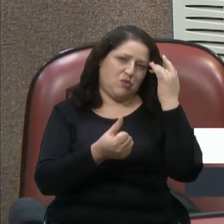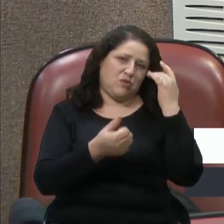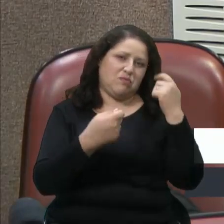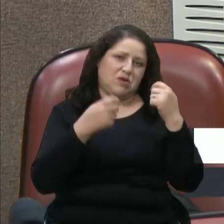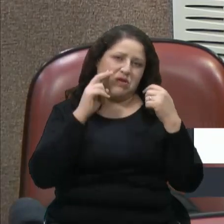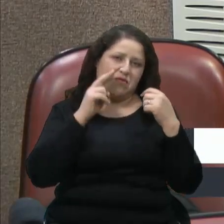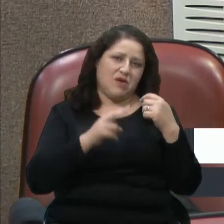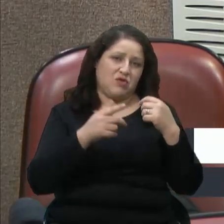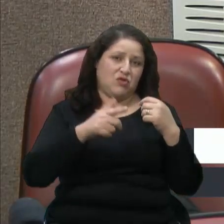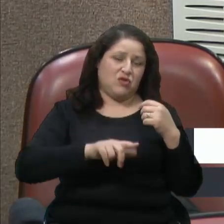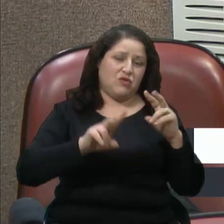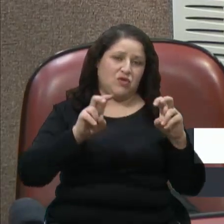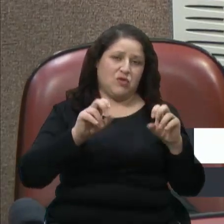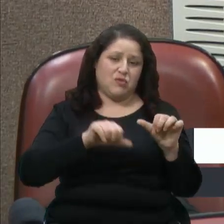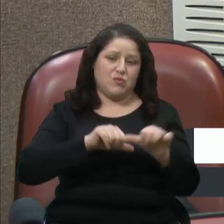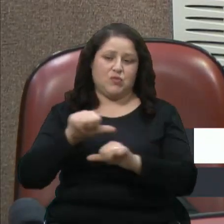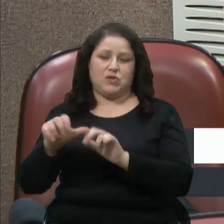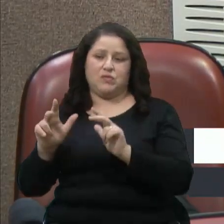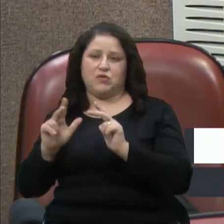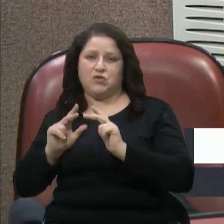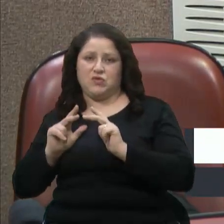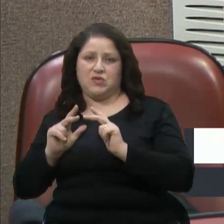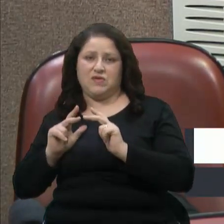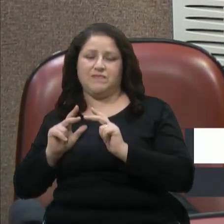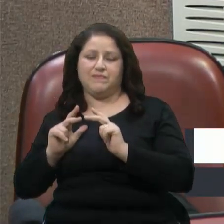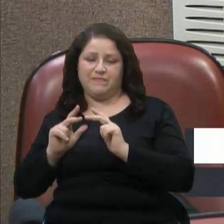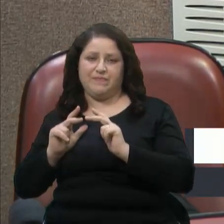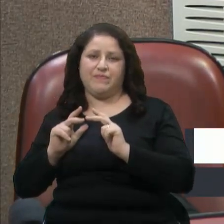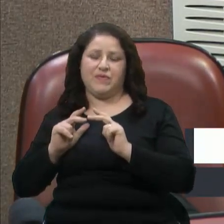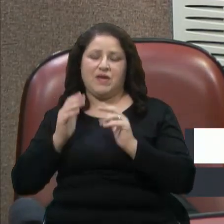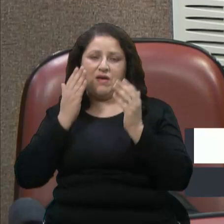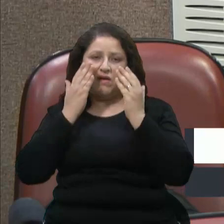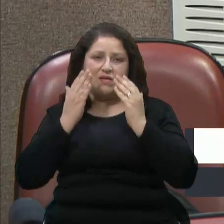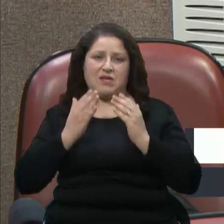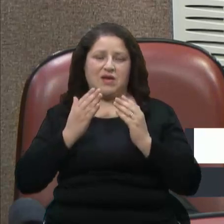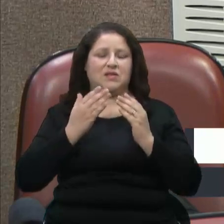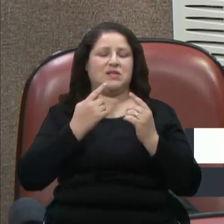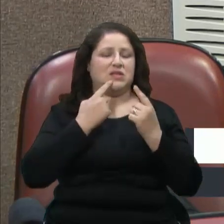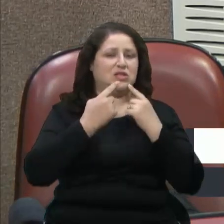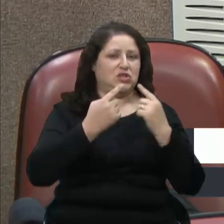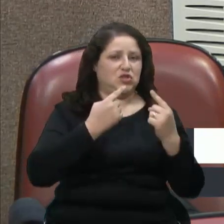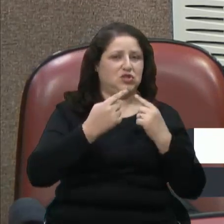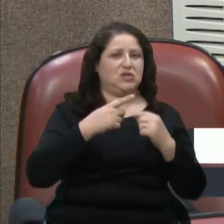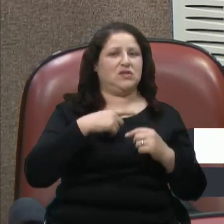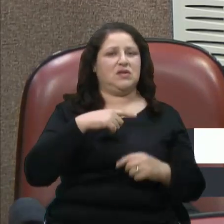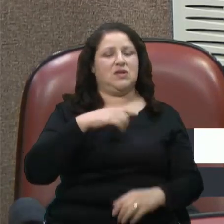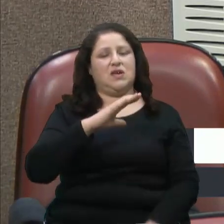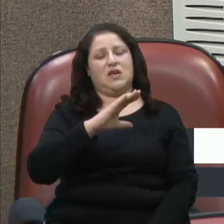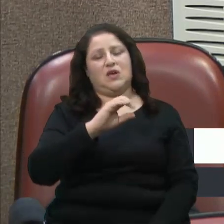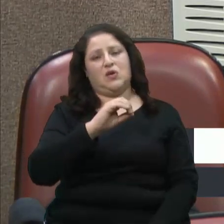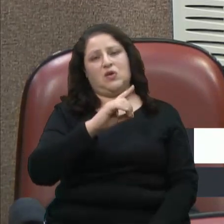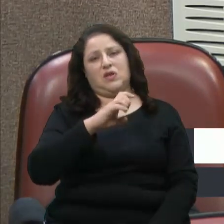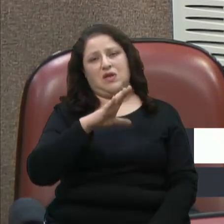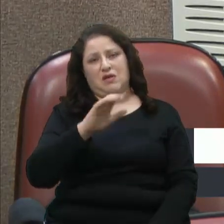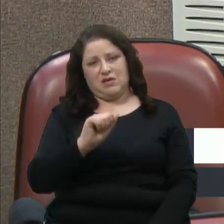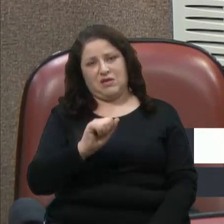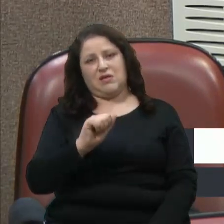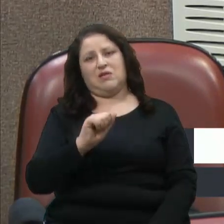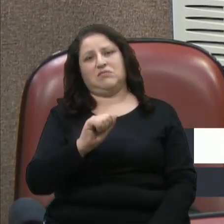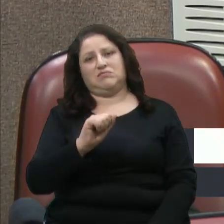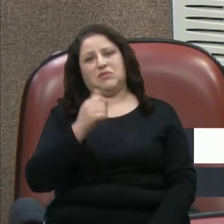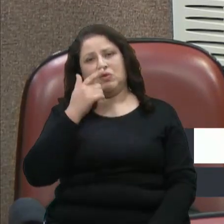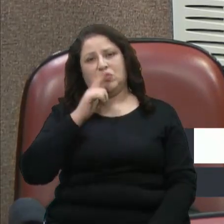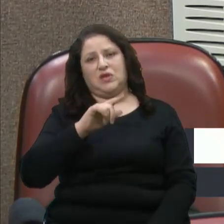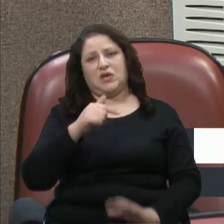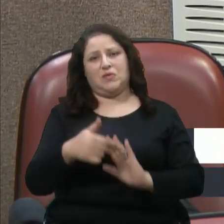questão da privatização, uma análise crítica, a Codeca prestando conta e mostrando que está dando certo. Olha a